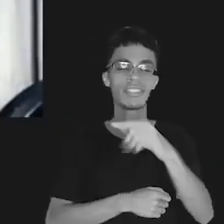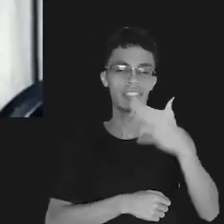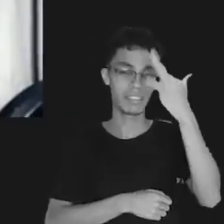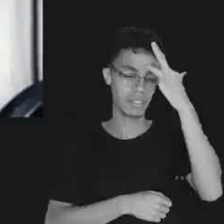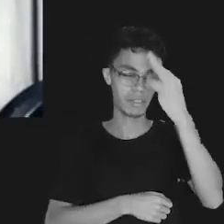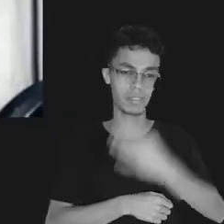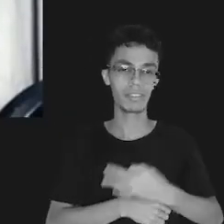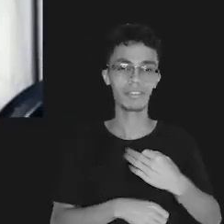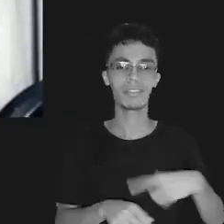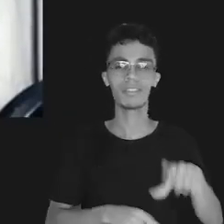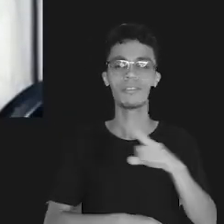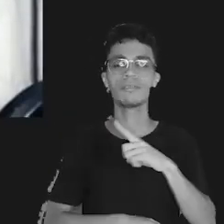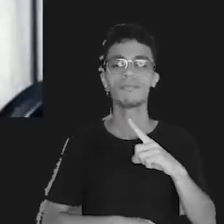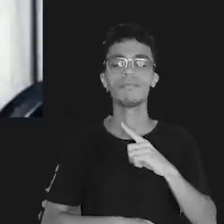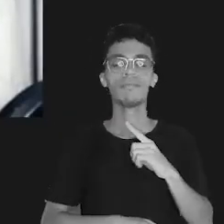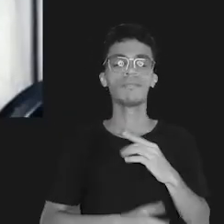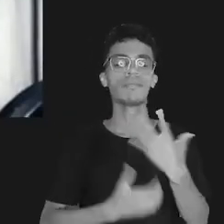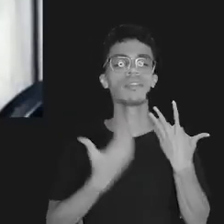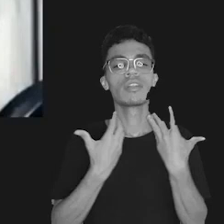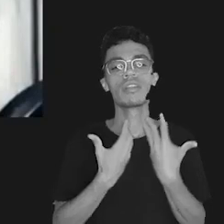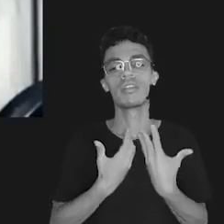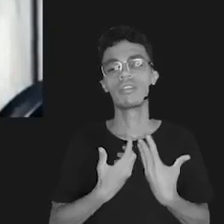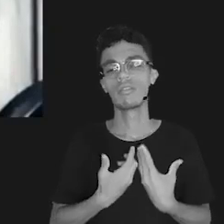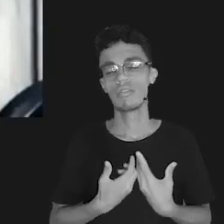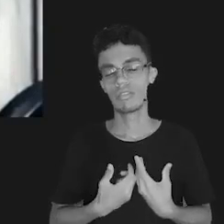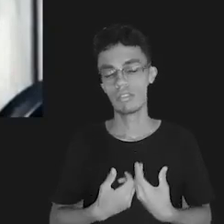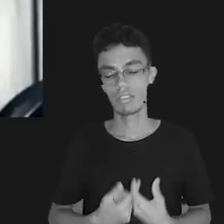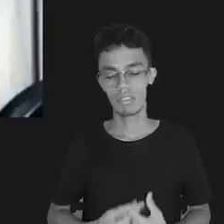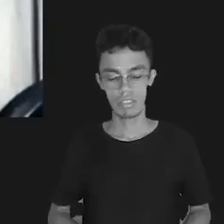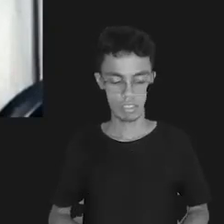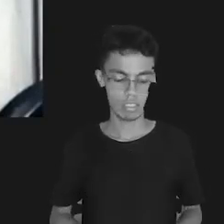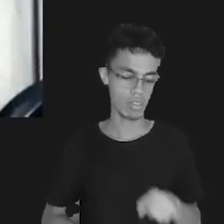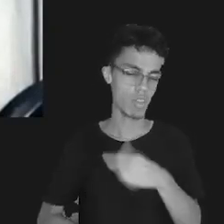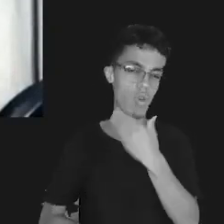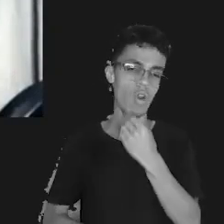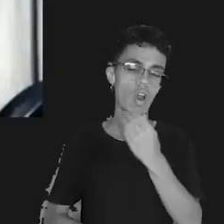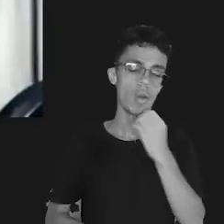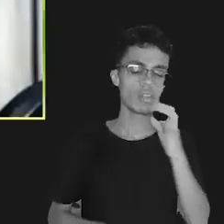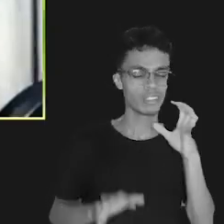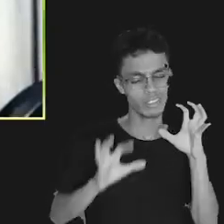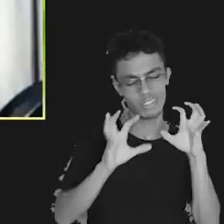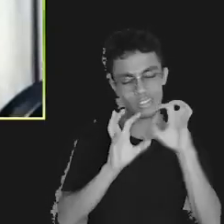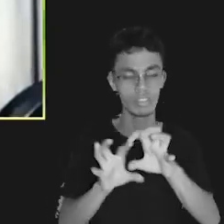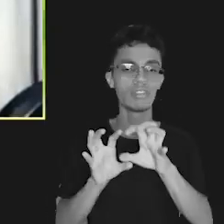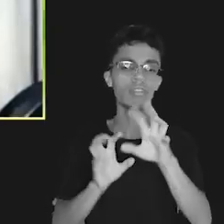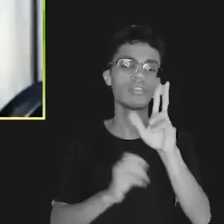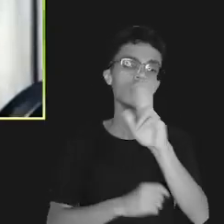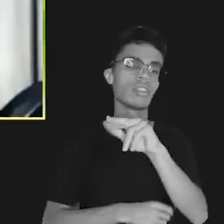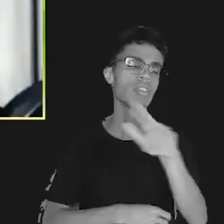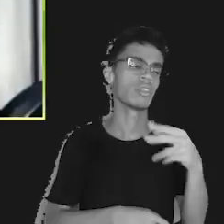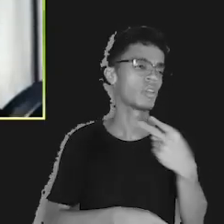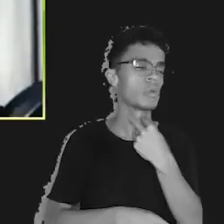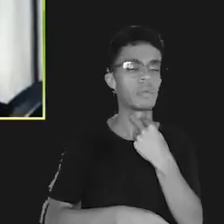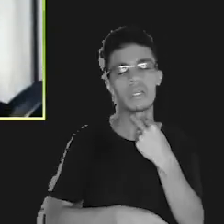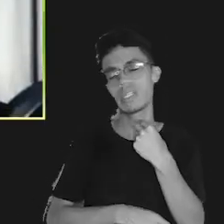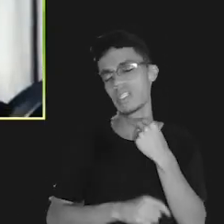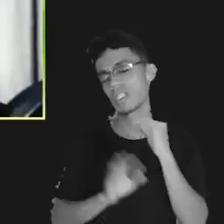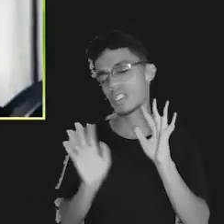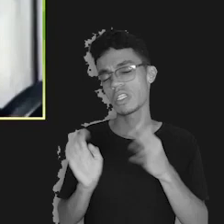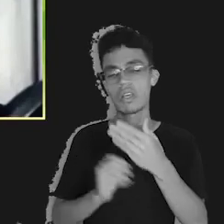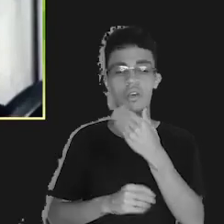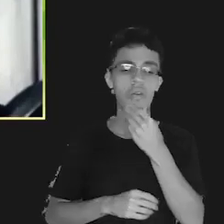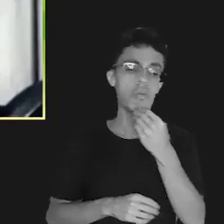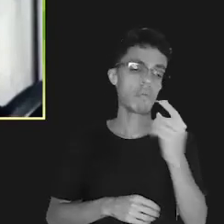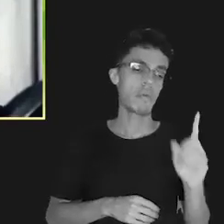conclusão? Agente cansado de atacar o passarinheiro. Nunca! Não posso permitir que um morto